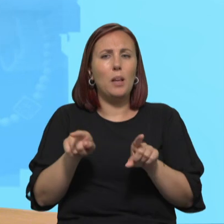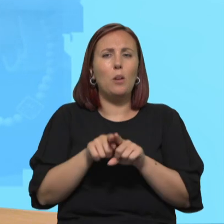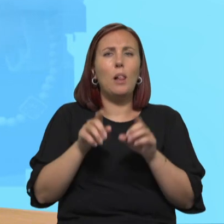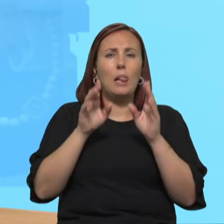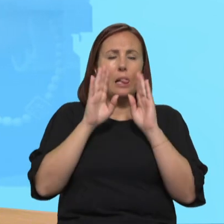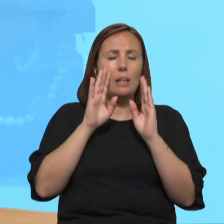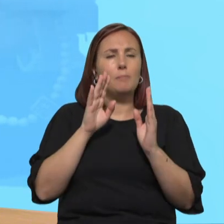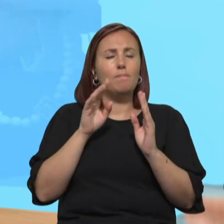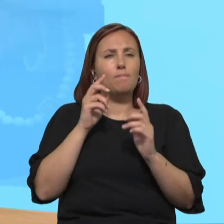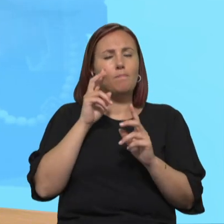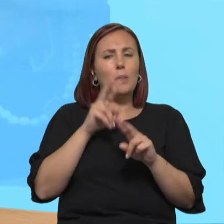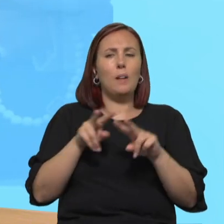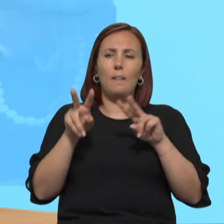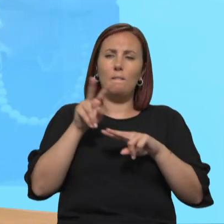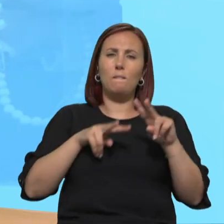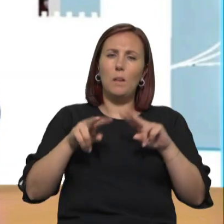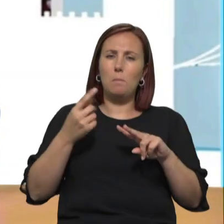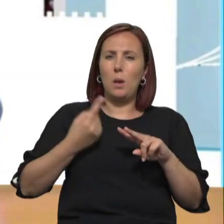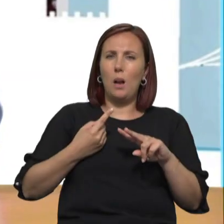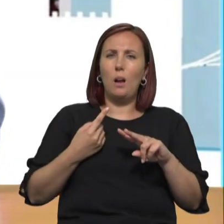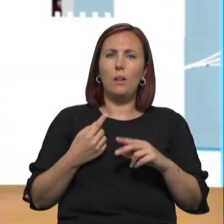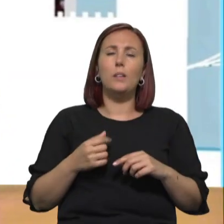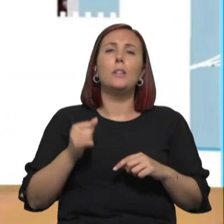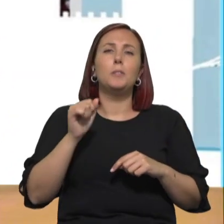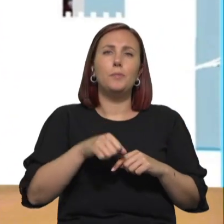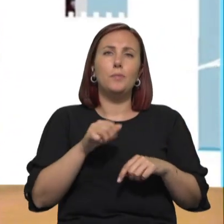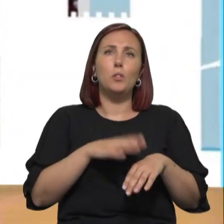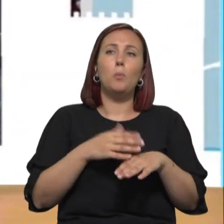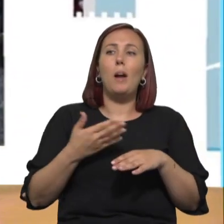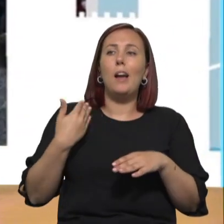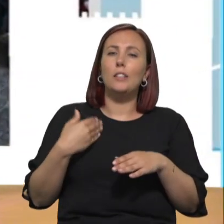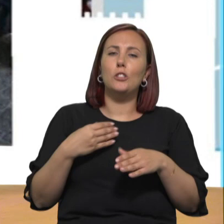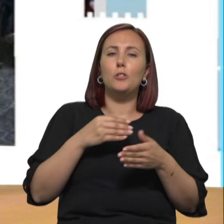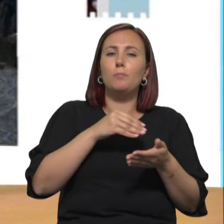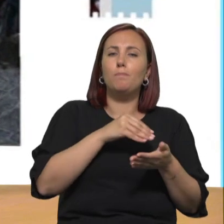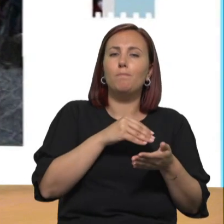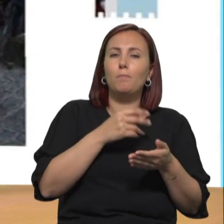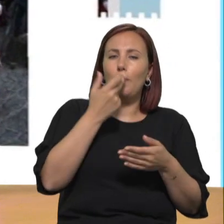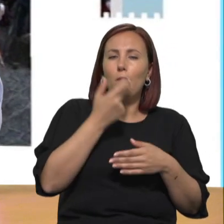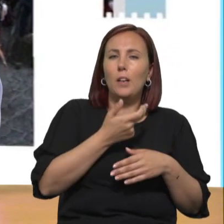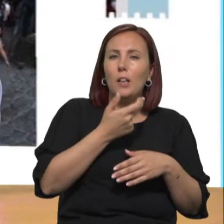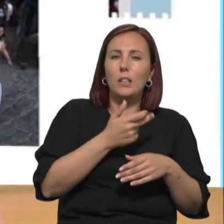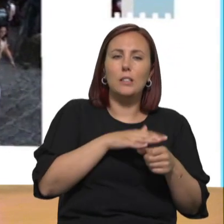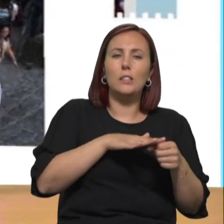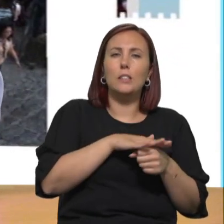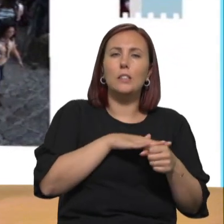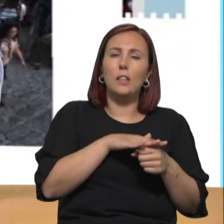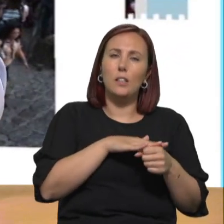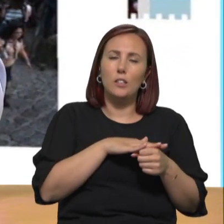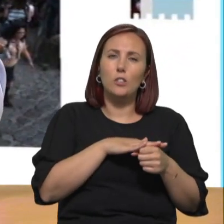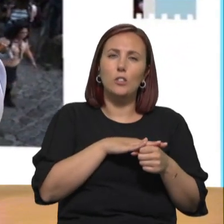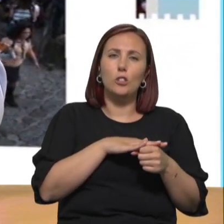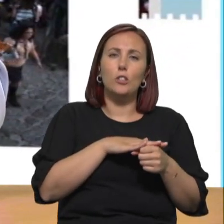tem que fazer hoje em dia. Nós vínhamos de uma história de precariado nos setores